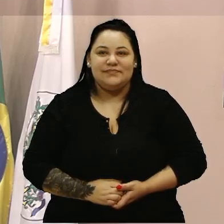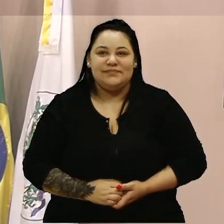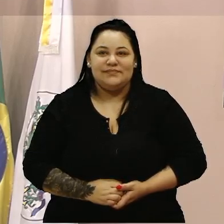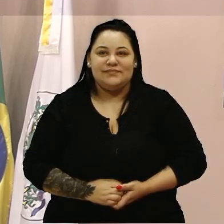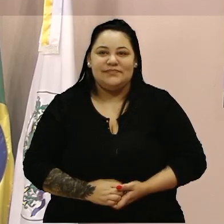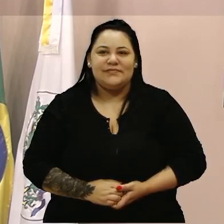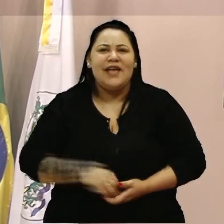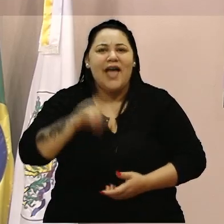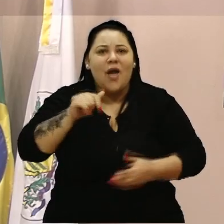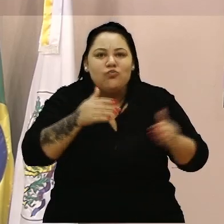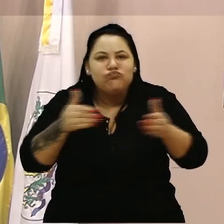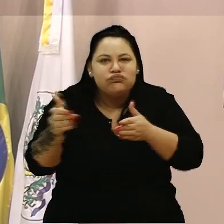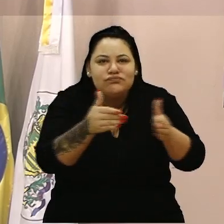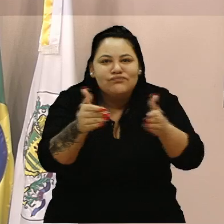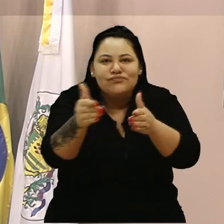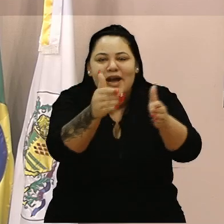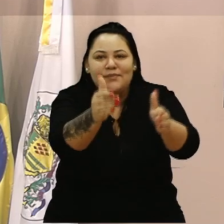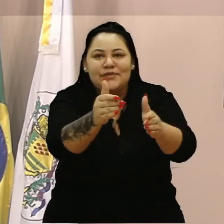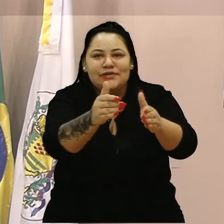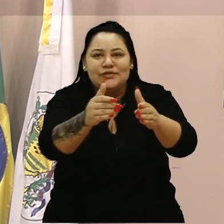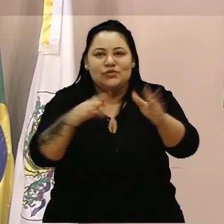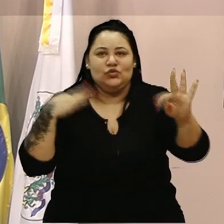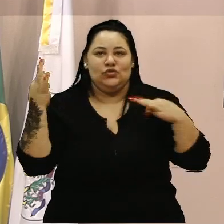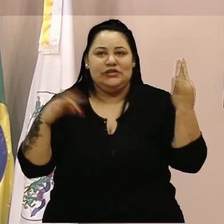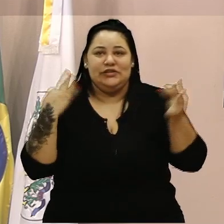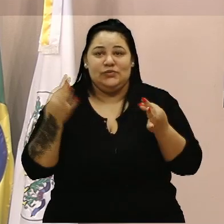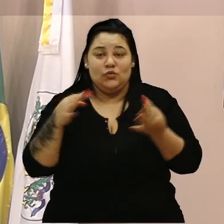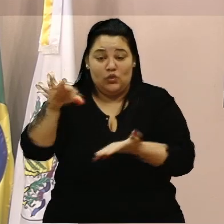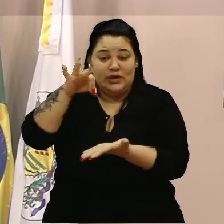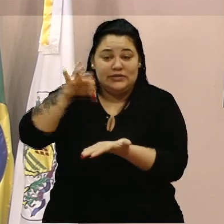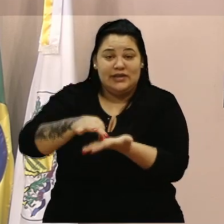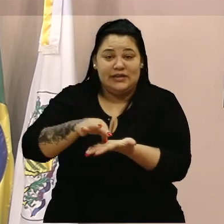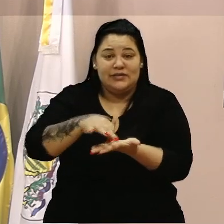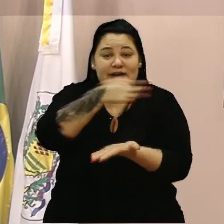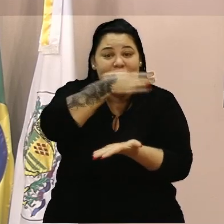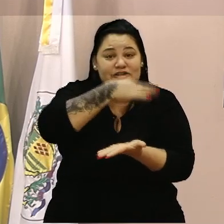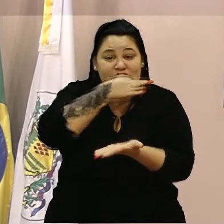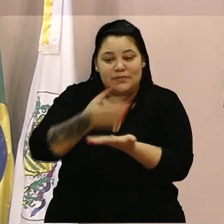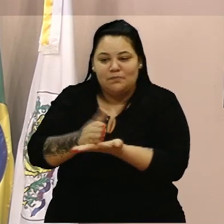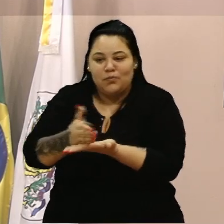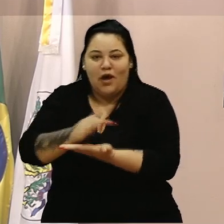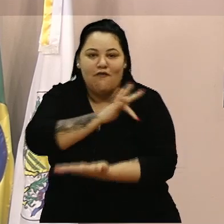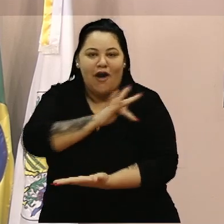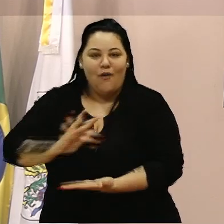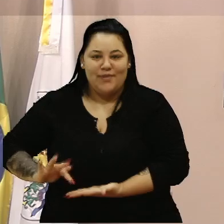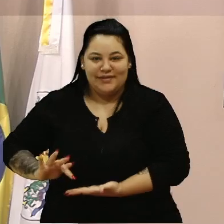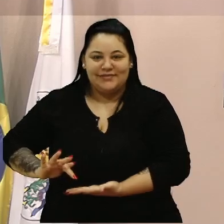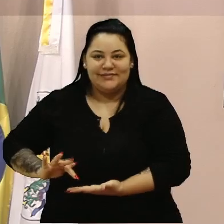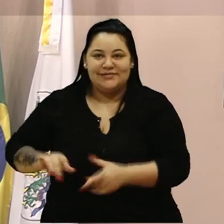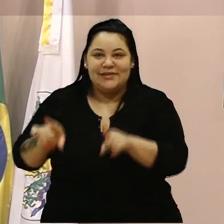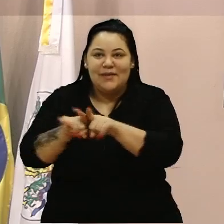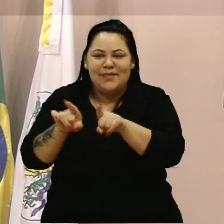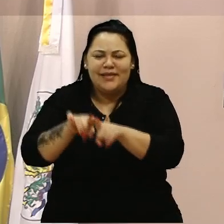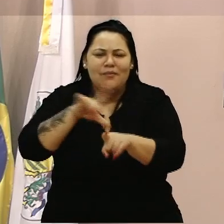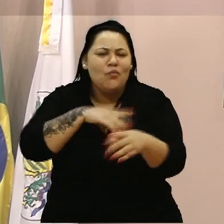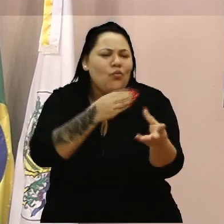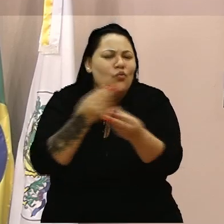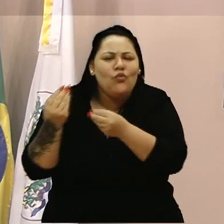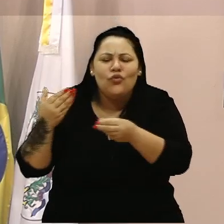Um roteiro turístico localizado entre as cidades de Caxias do Sul e Farroupilha, imerso em